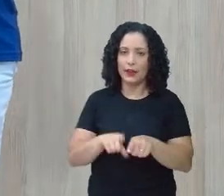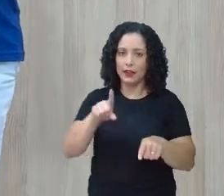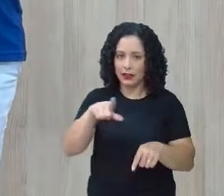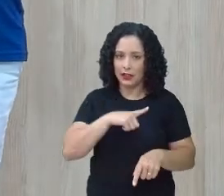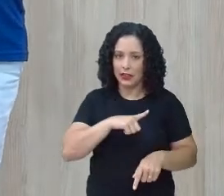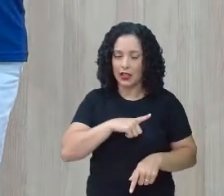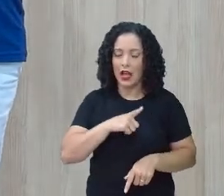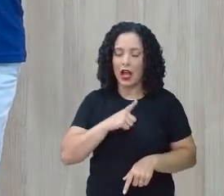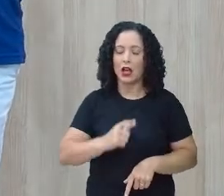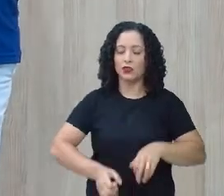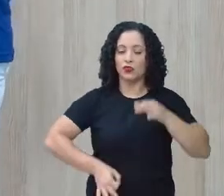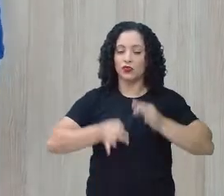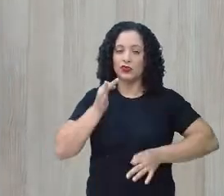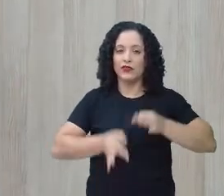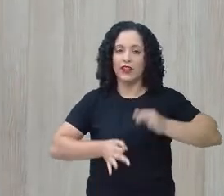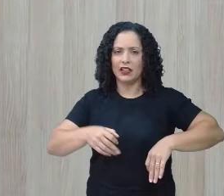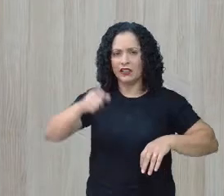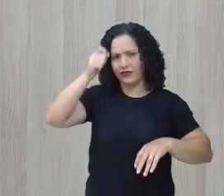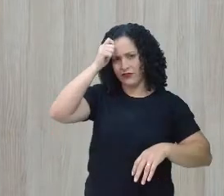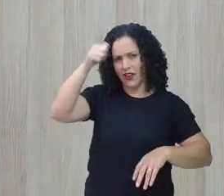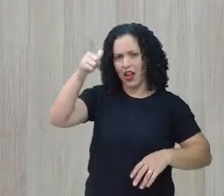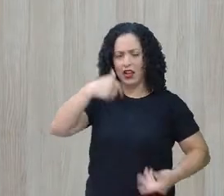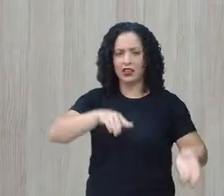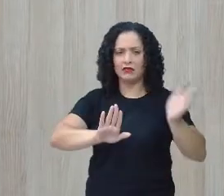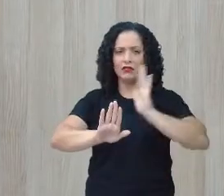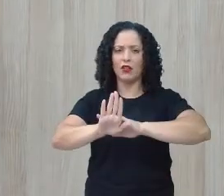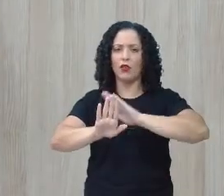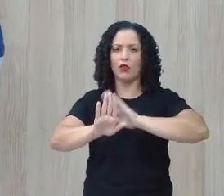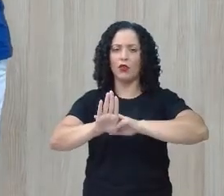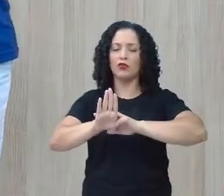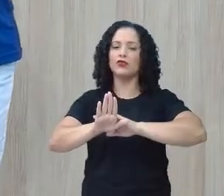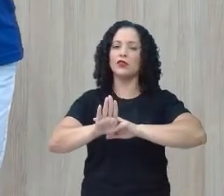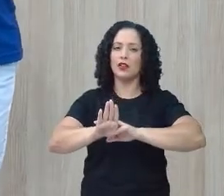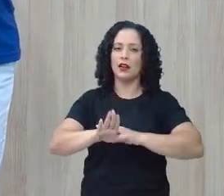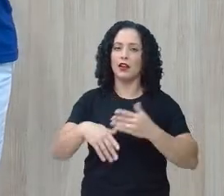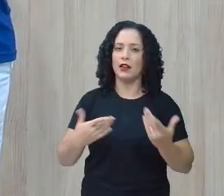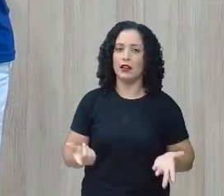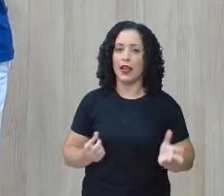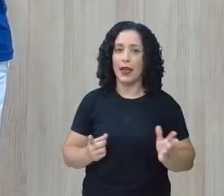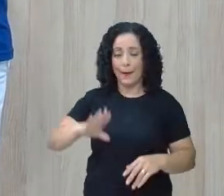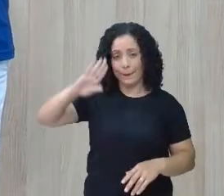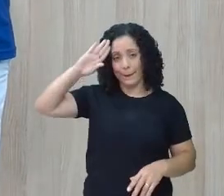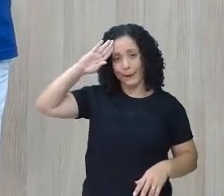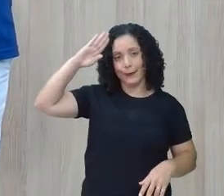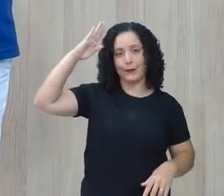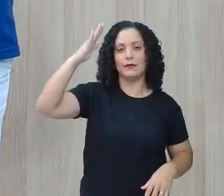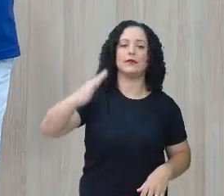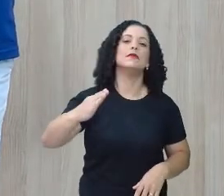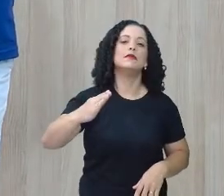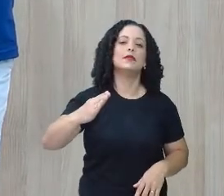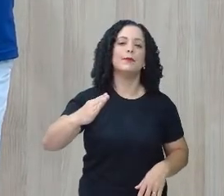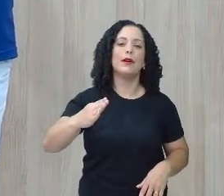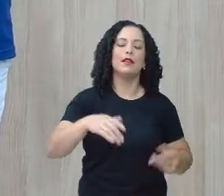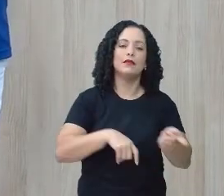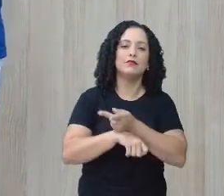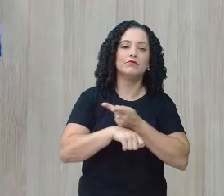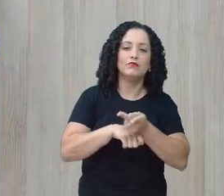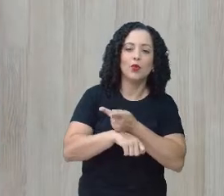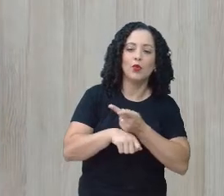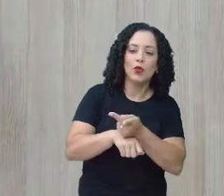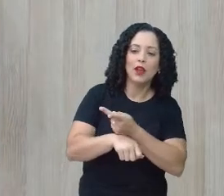a razão que foi apresentada aí como uma das principais para a busca